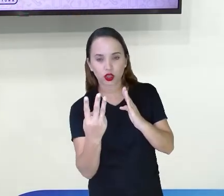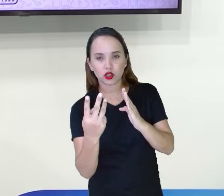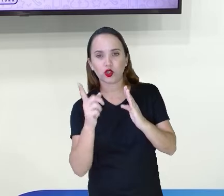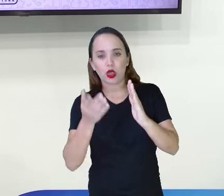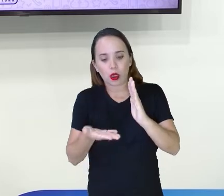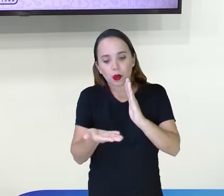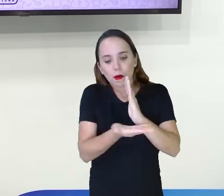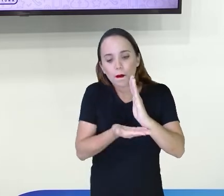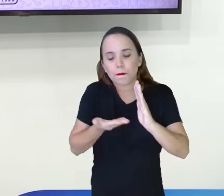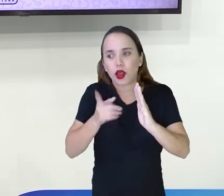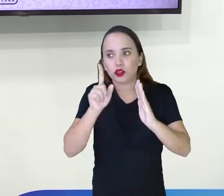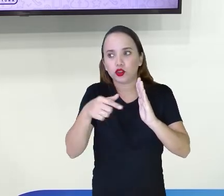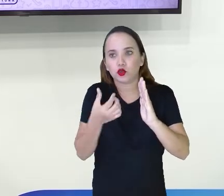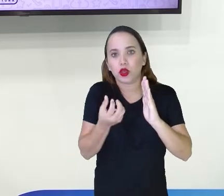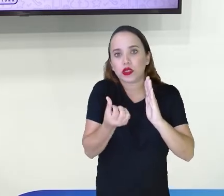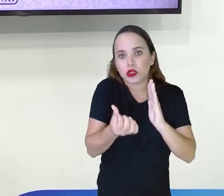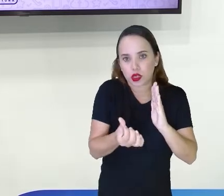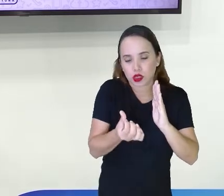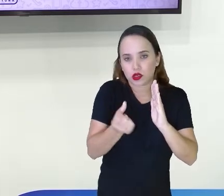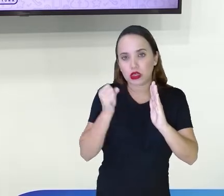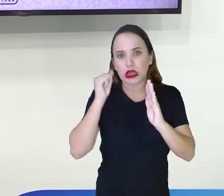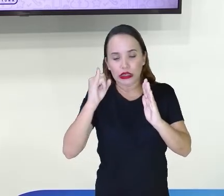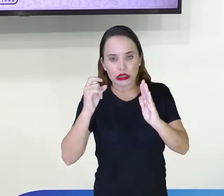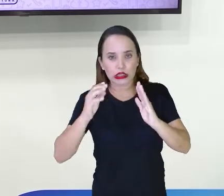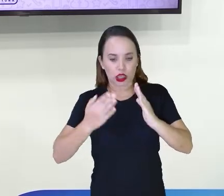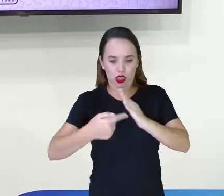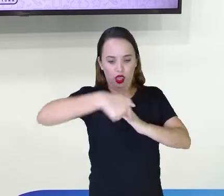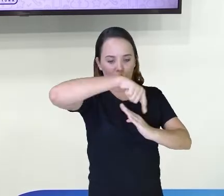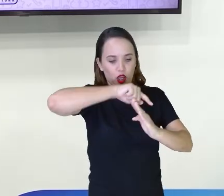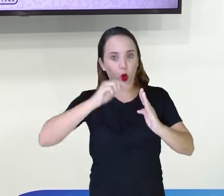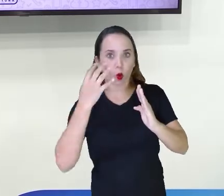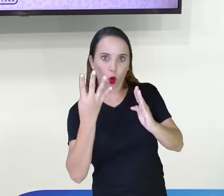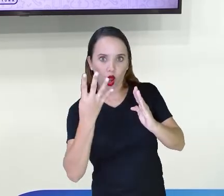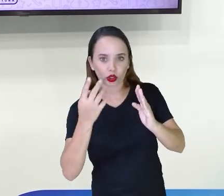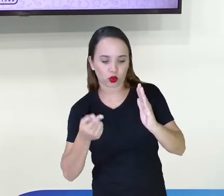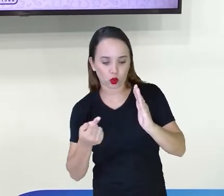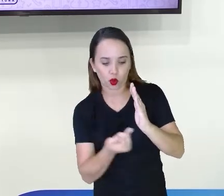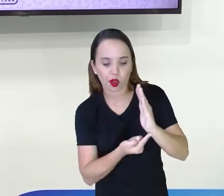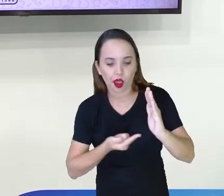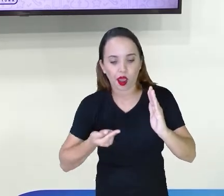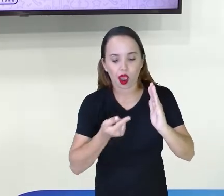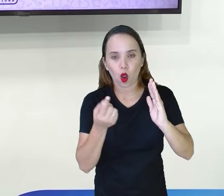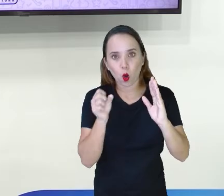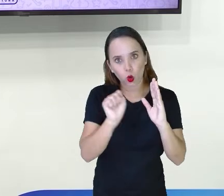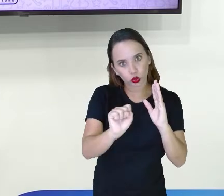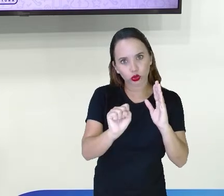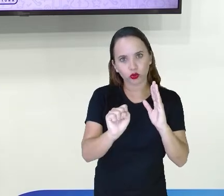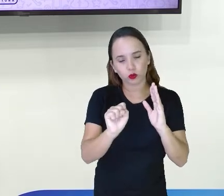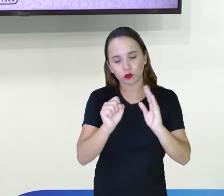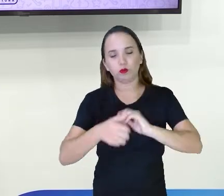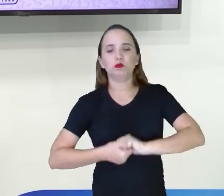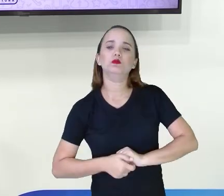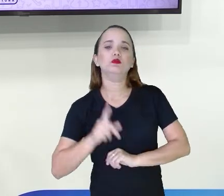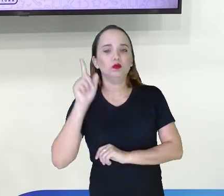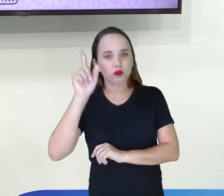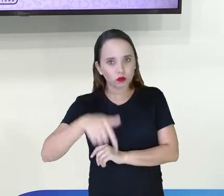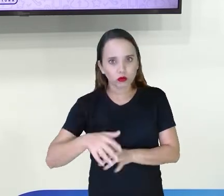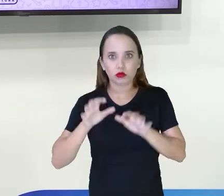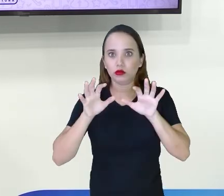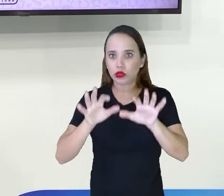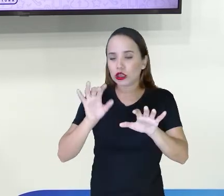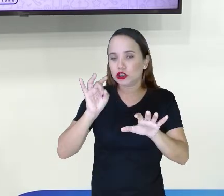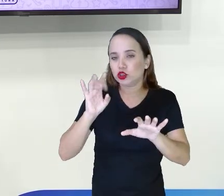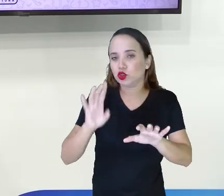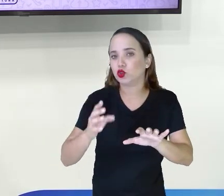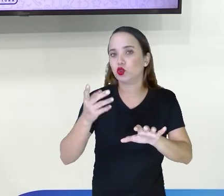4 faces laterais, eu teria 8 arestas. Essa contagem só serve